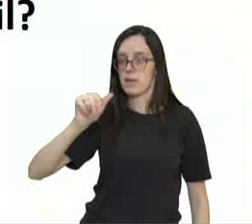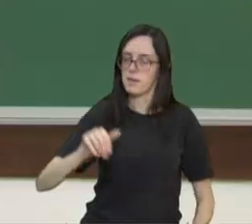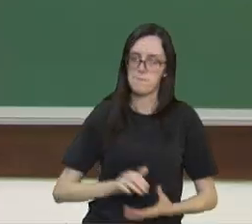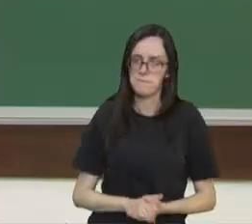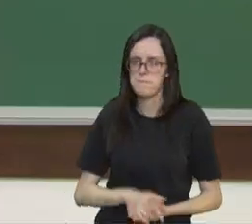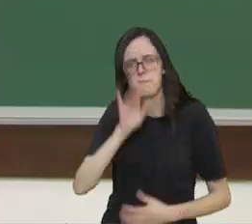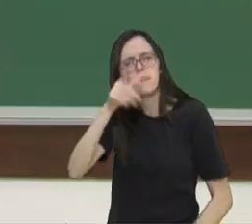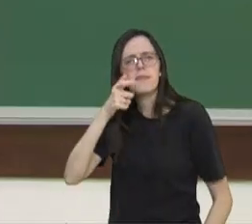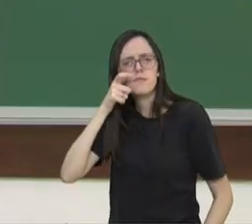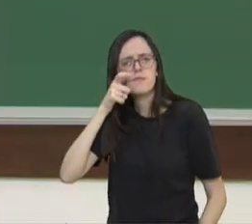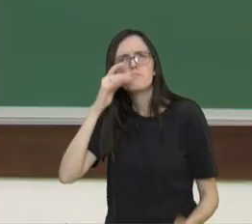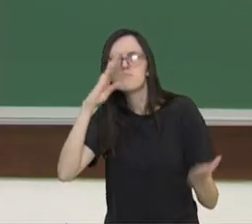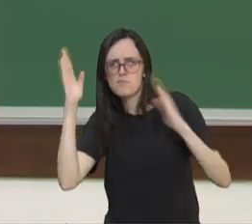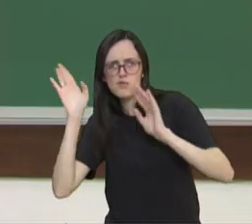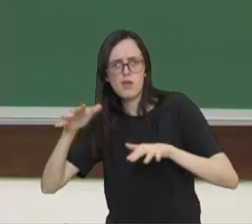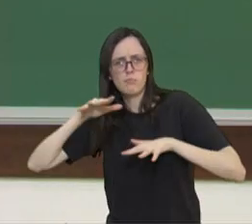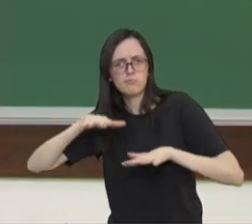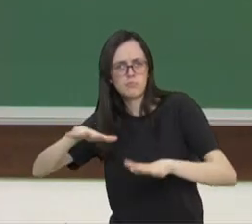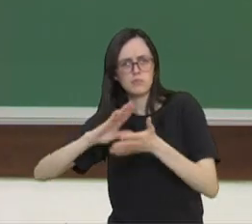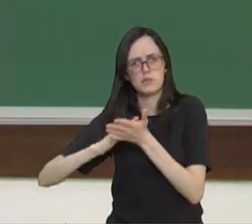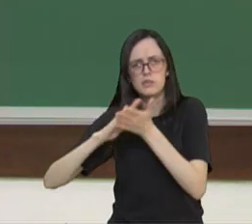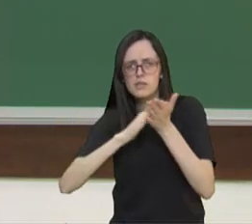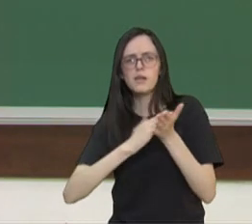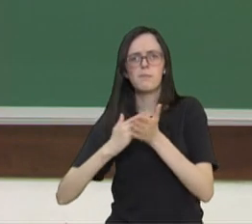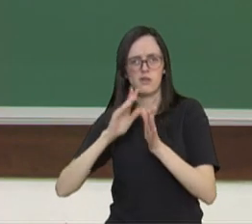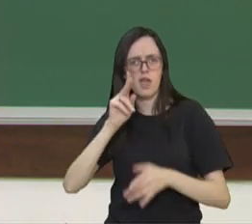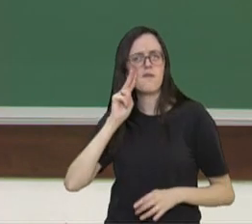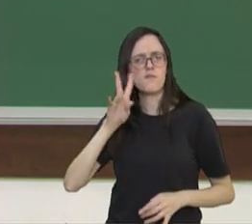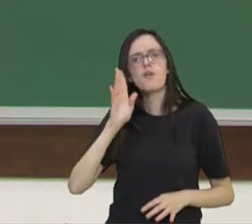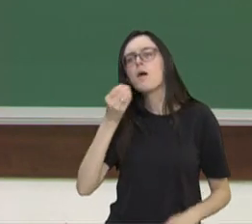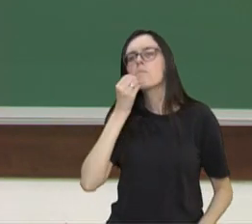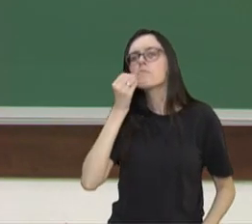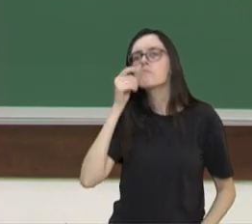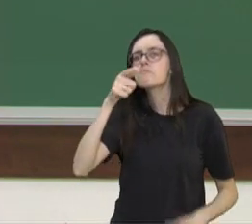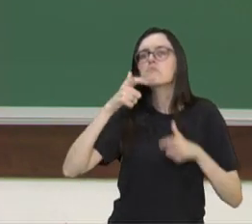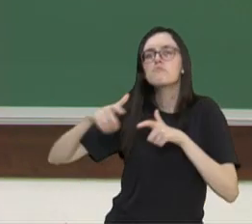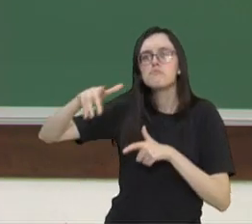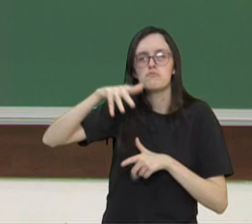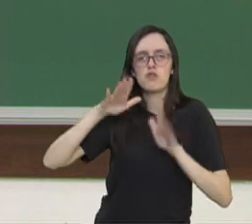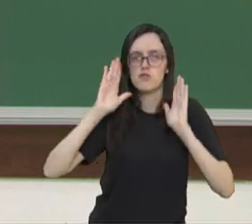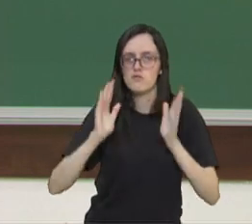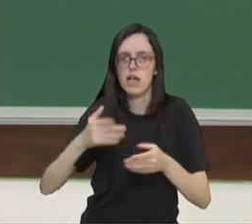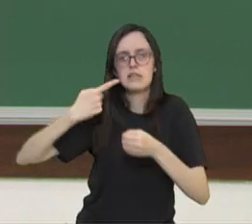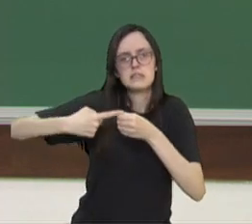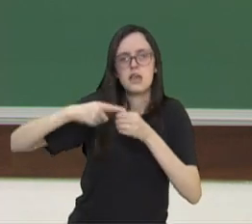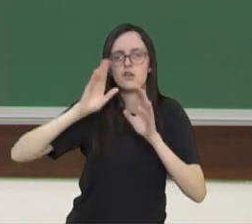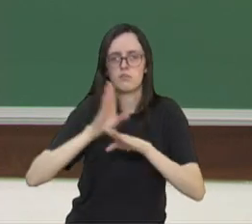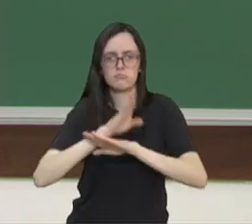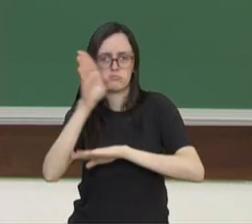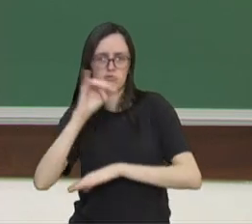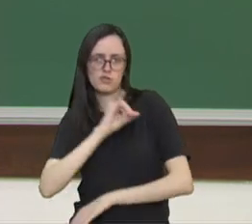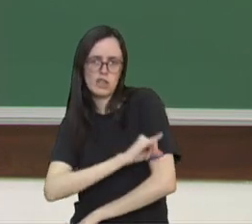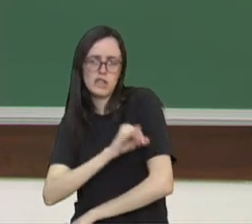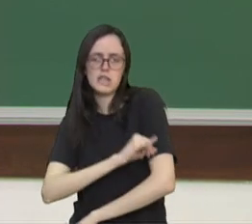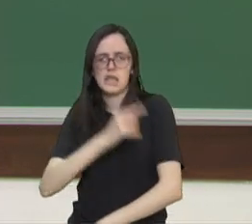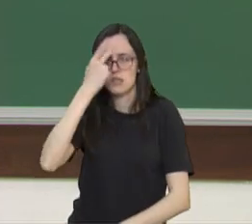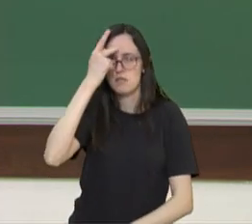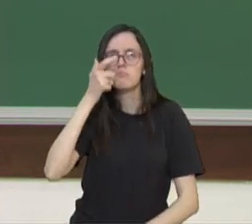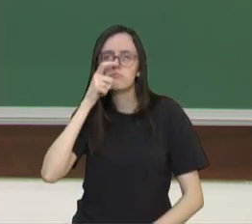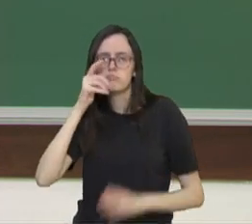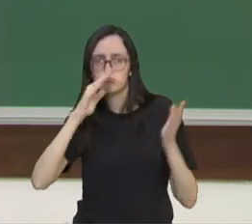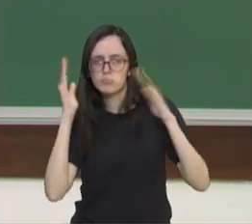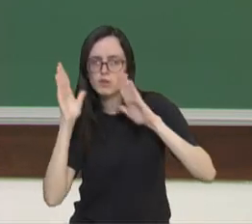Você já assistiu um desfile de escola de samba? Já teve oportunidade na sua região, na sua cidade? Já foi para o Rio de Janeiro, São Paulo